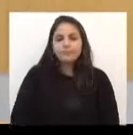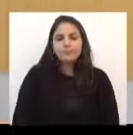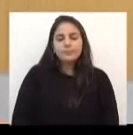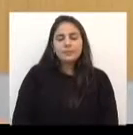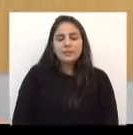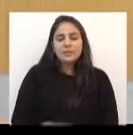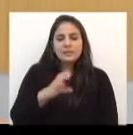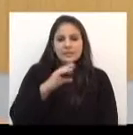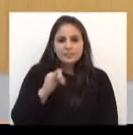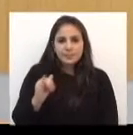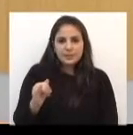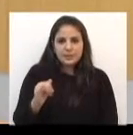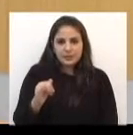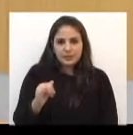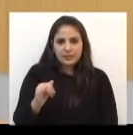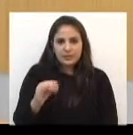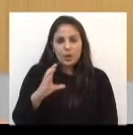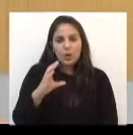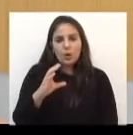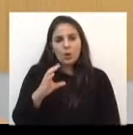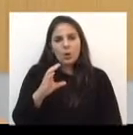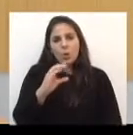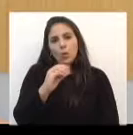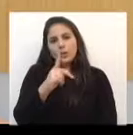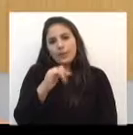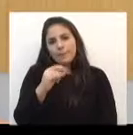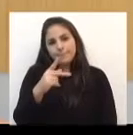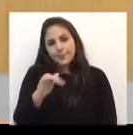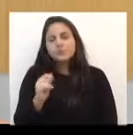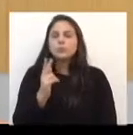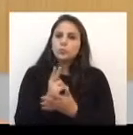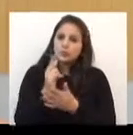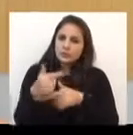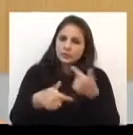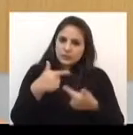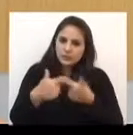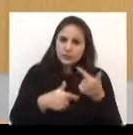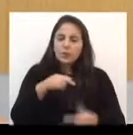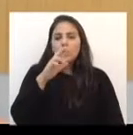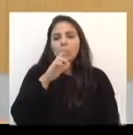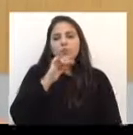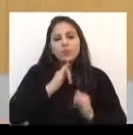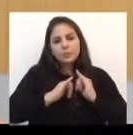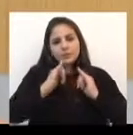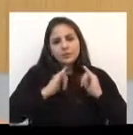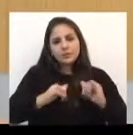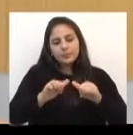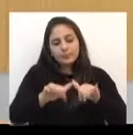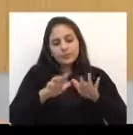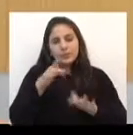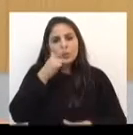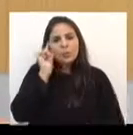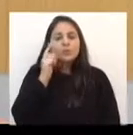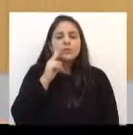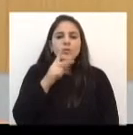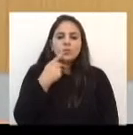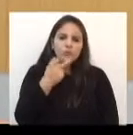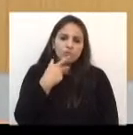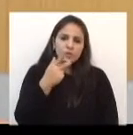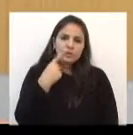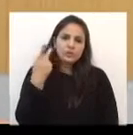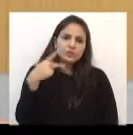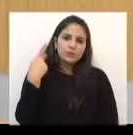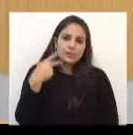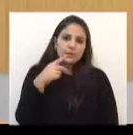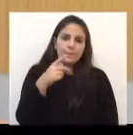CPI da Codepas continua trabalhando. O recado foi dado na sessão plenária de ontem. Veja o que disseram os